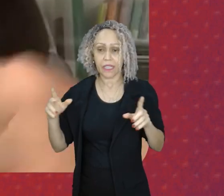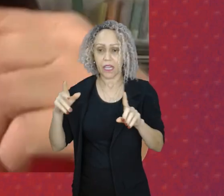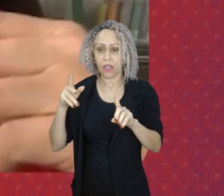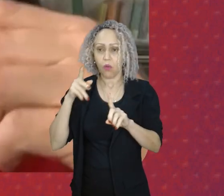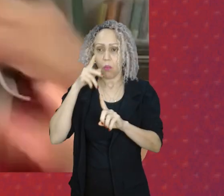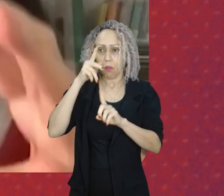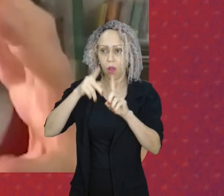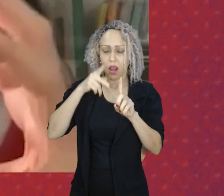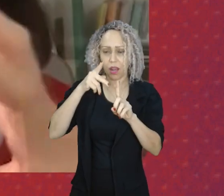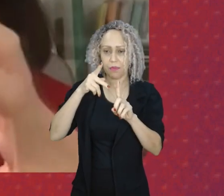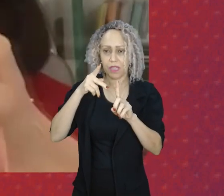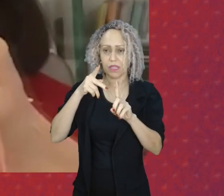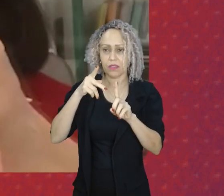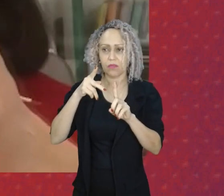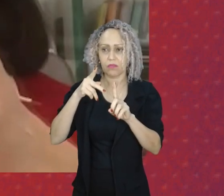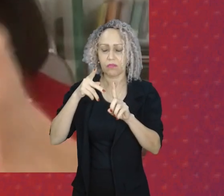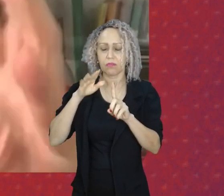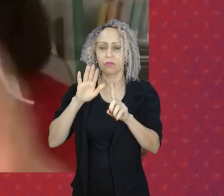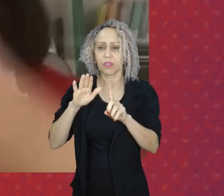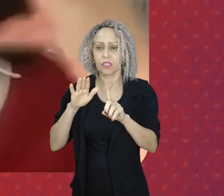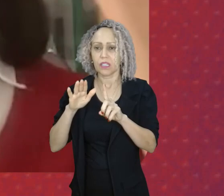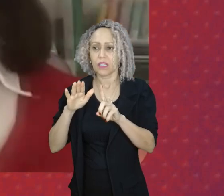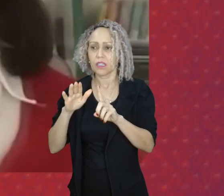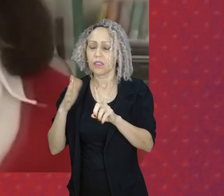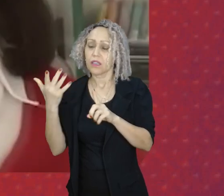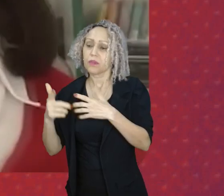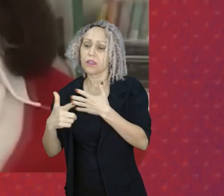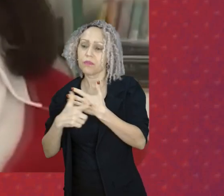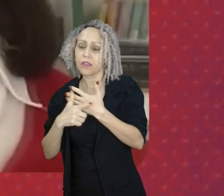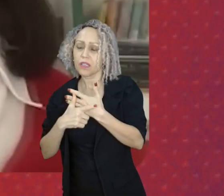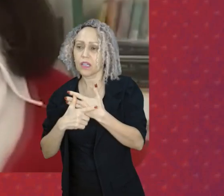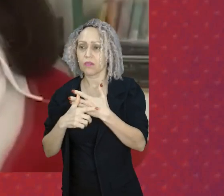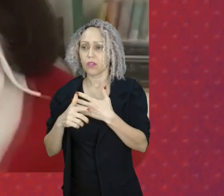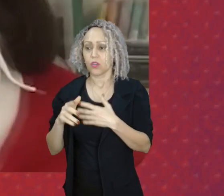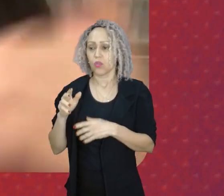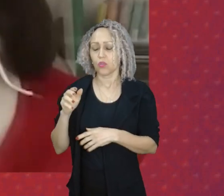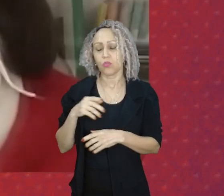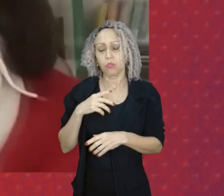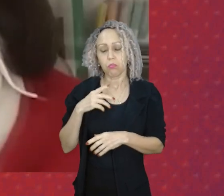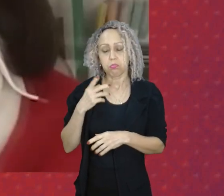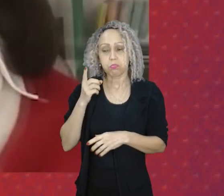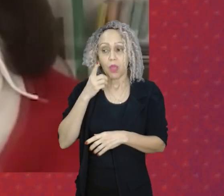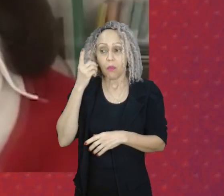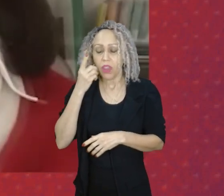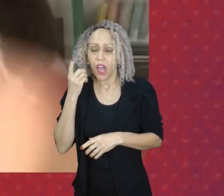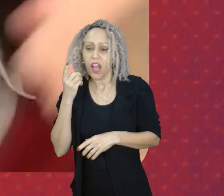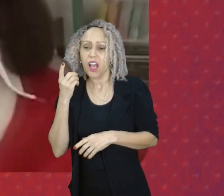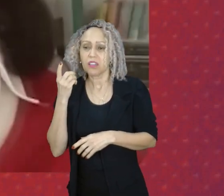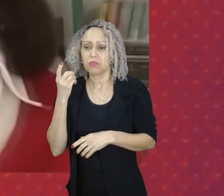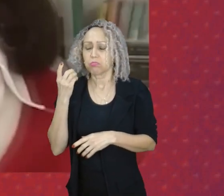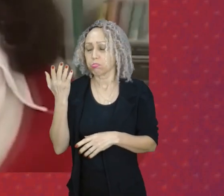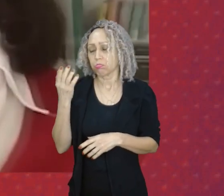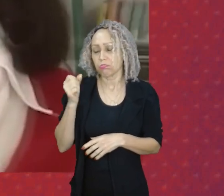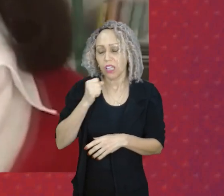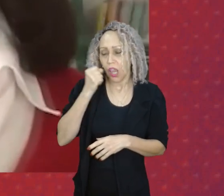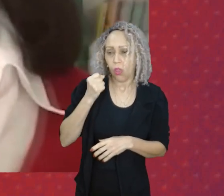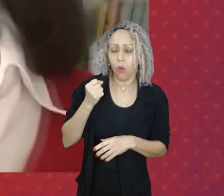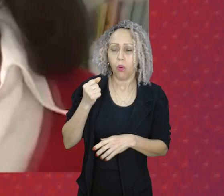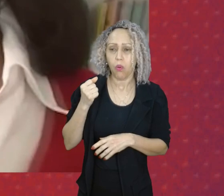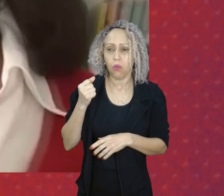disso quando falei do papel da função de legislar do parlamentar, mas é muito importante que nós